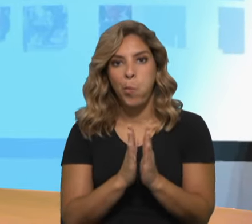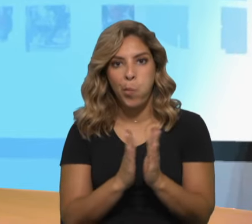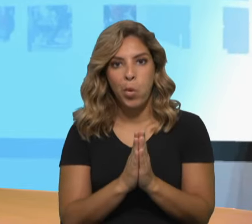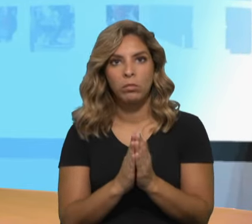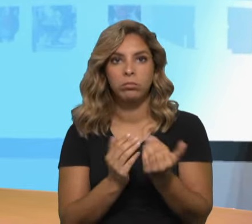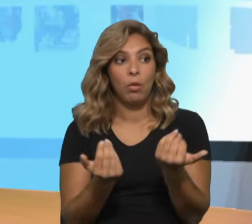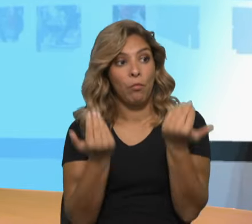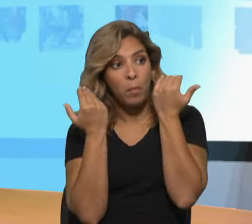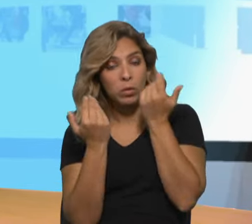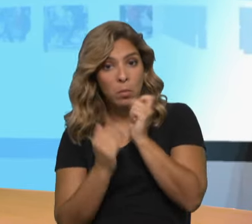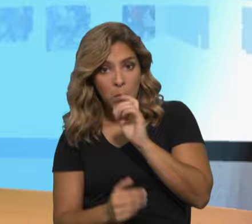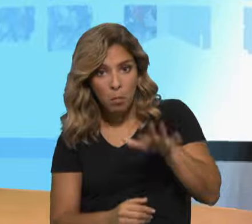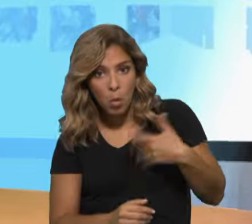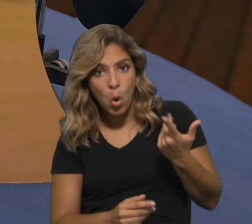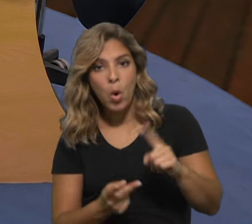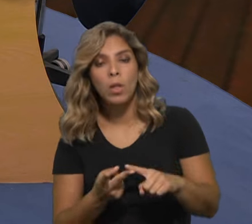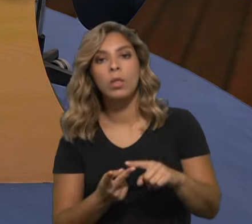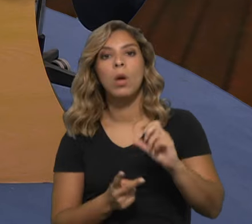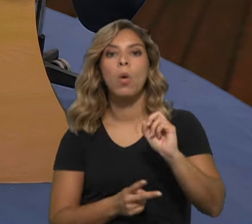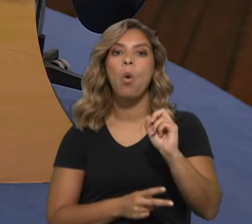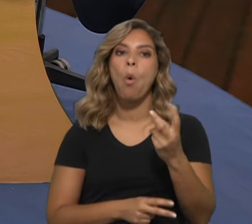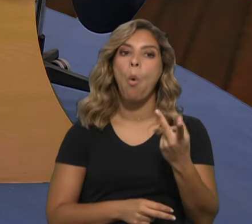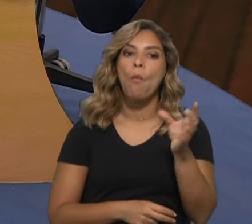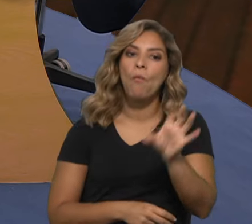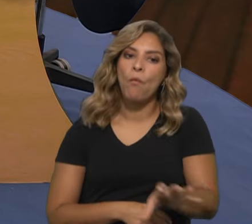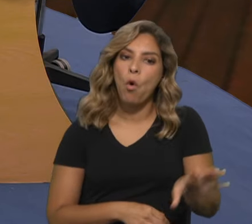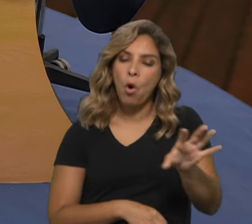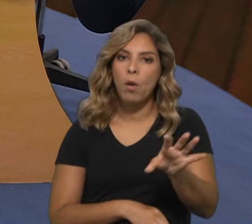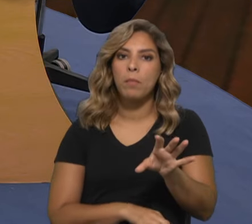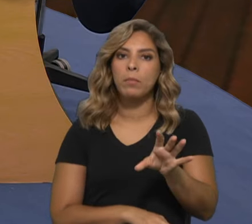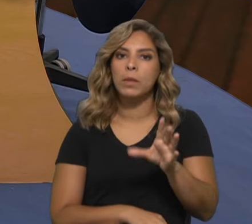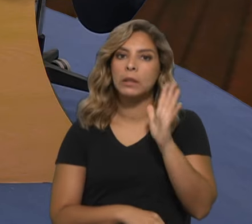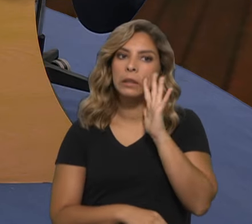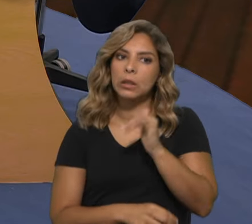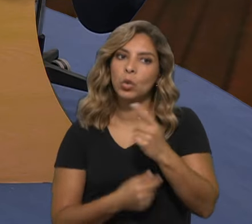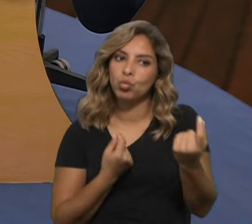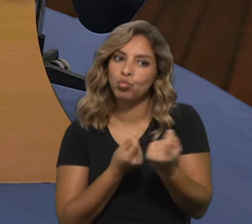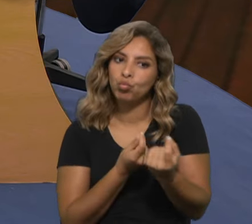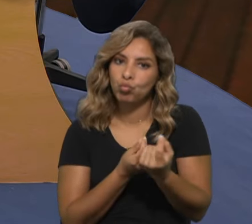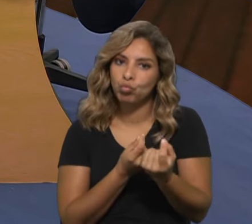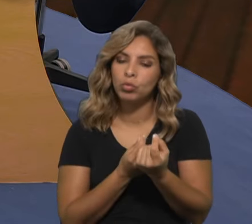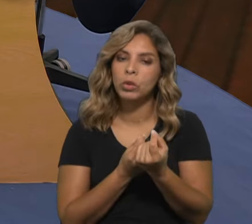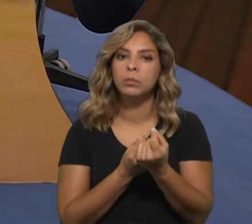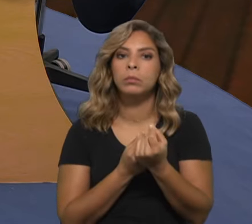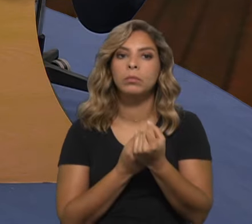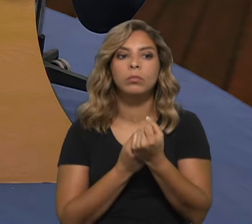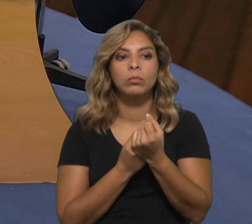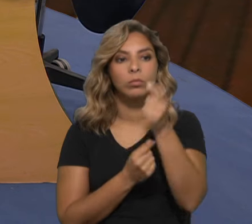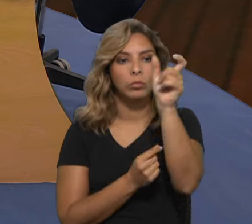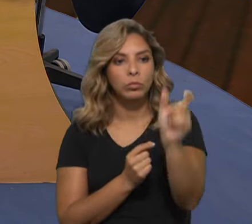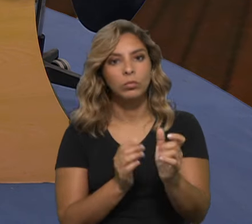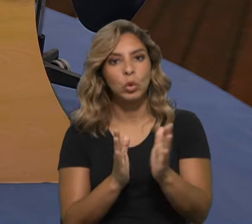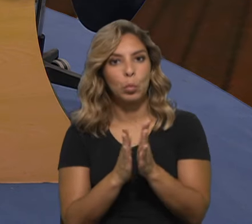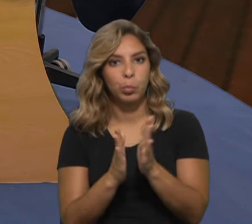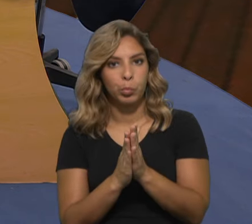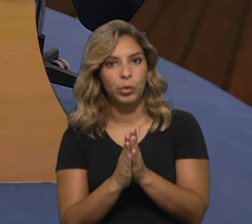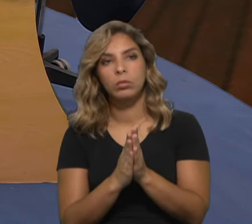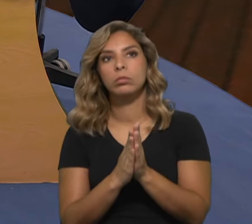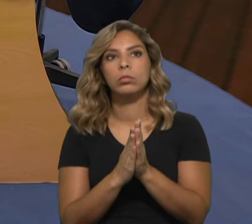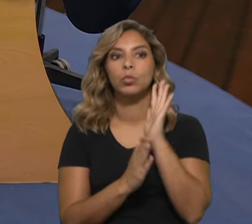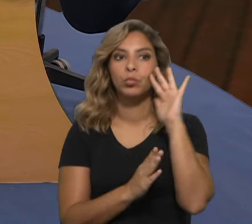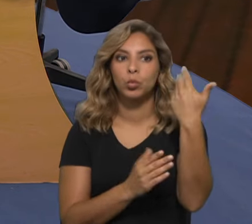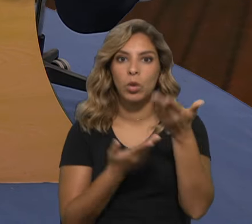possam saber que podem chegar também junto de uma religião diferente, no sentido de serem ajudadas?